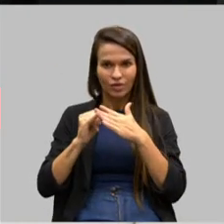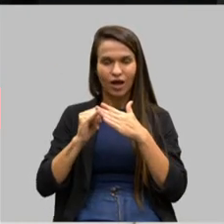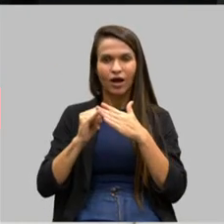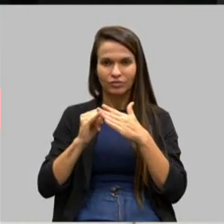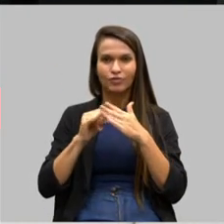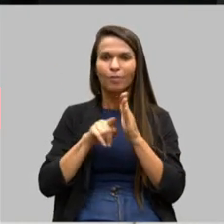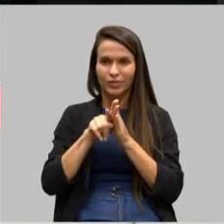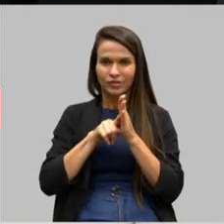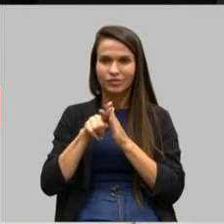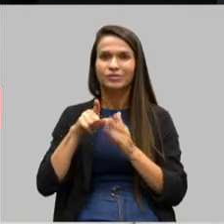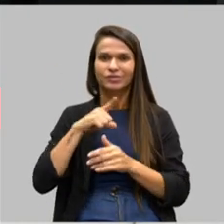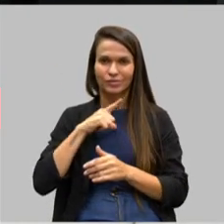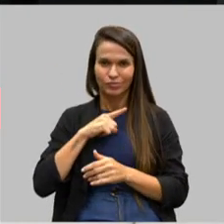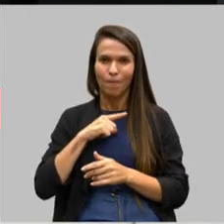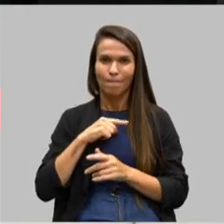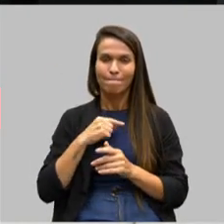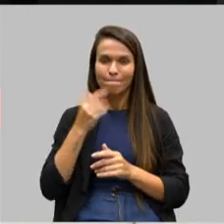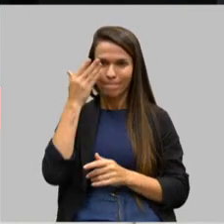Meteorologia.